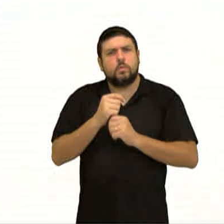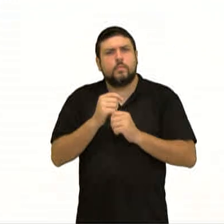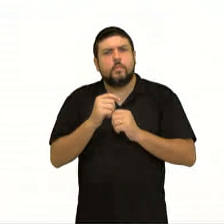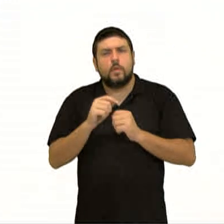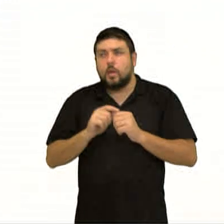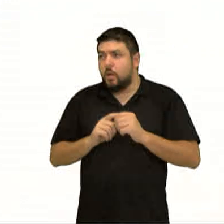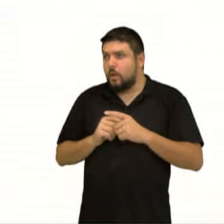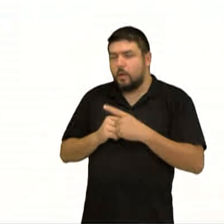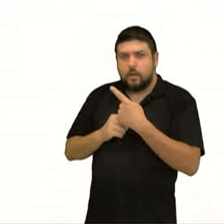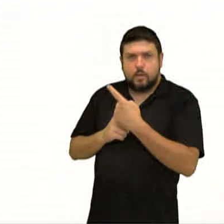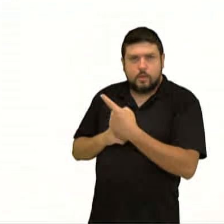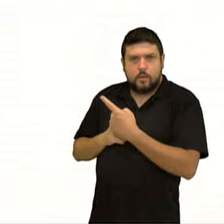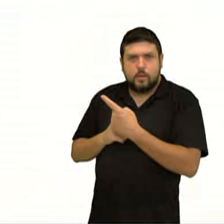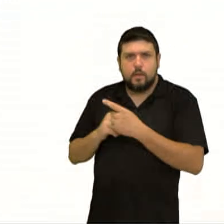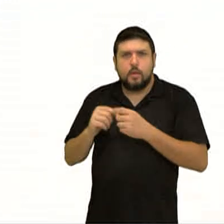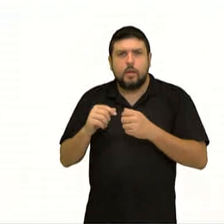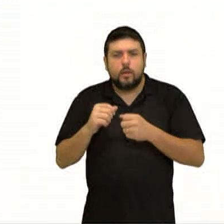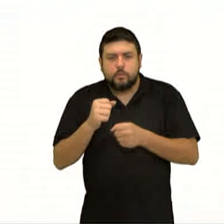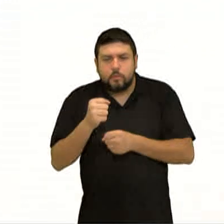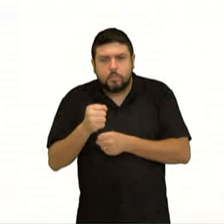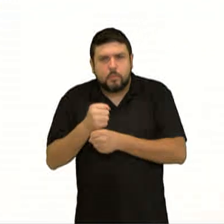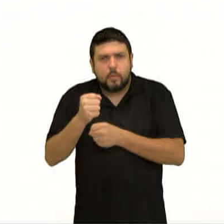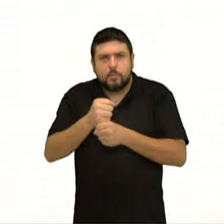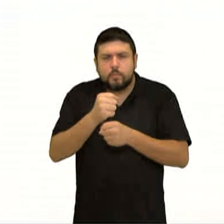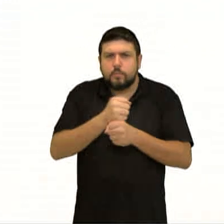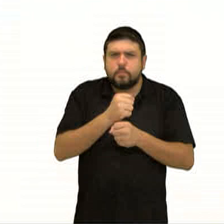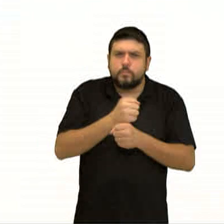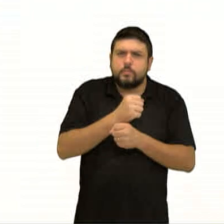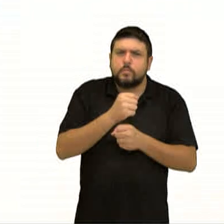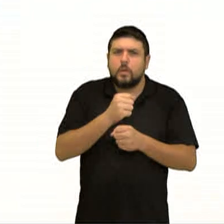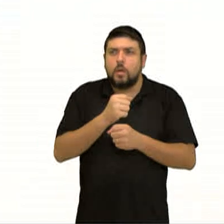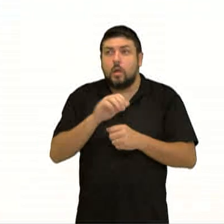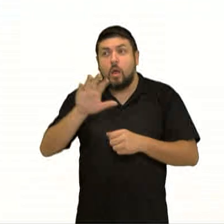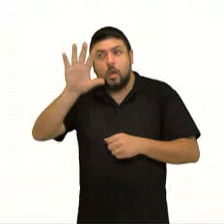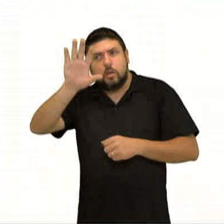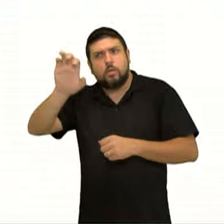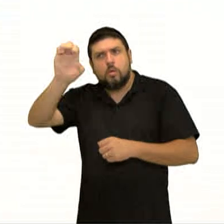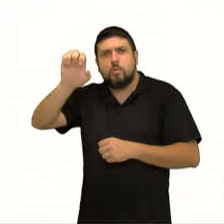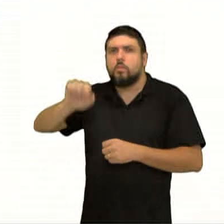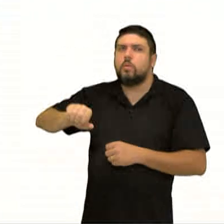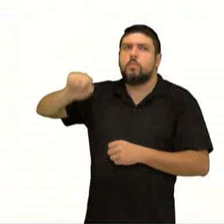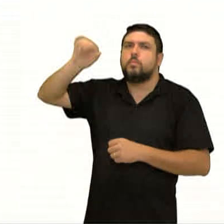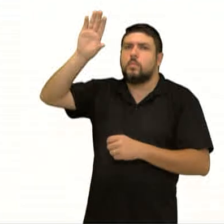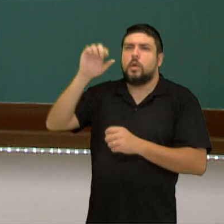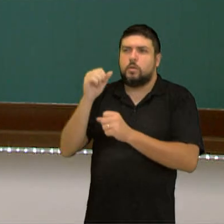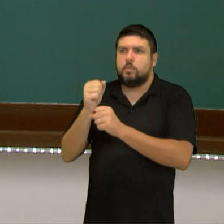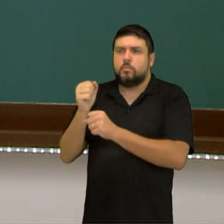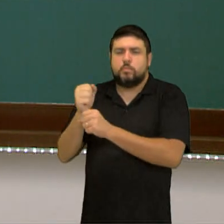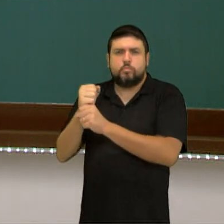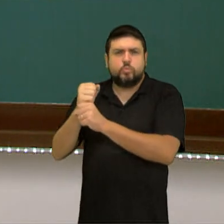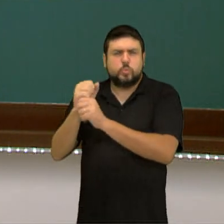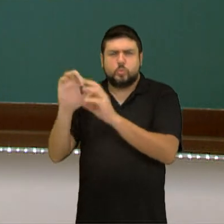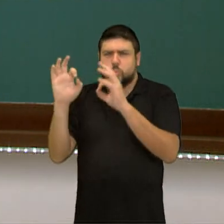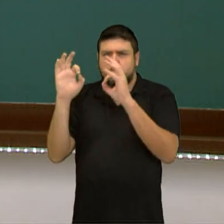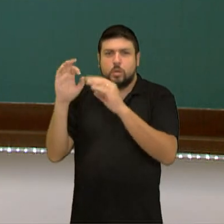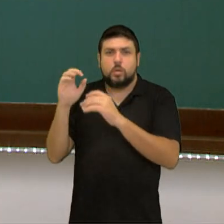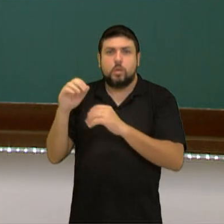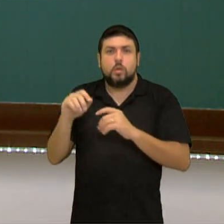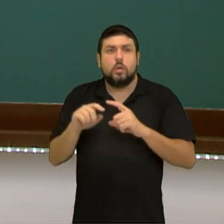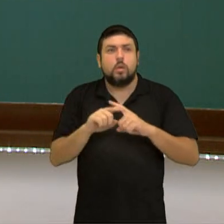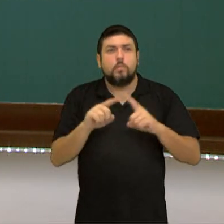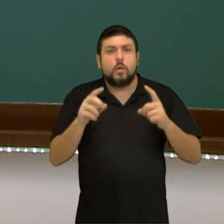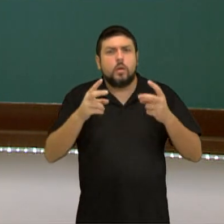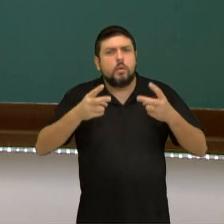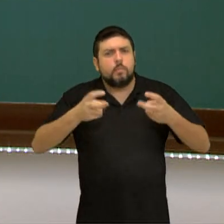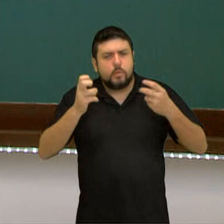não tão complexa como a arquitetura europeia, né? Ela é mais reta ainda na sua concepção, mas olha a luxúria,